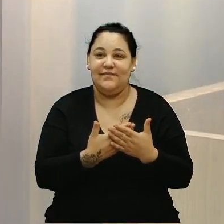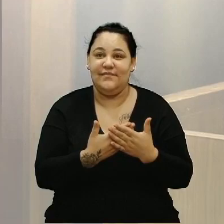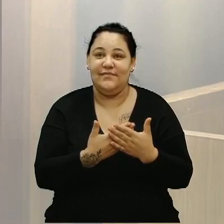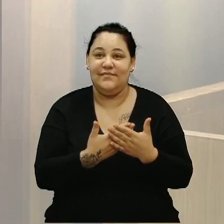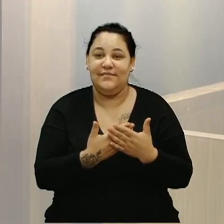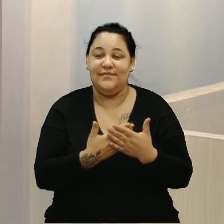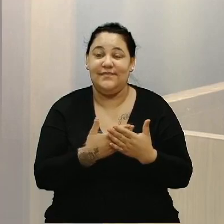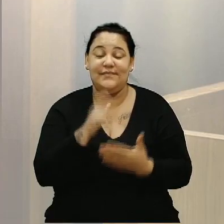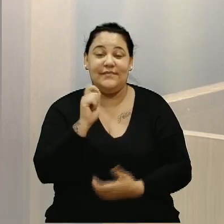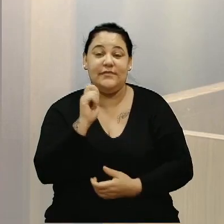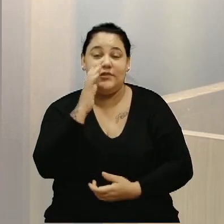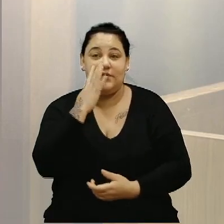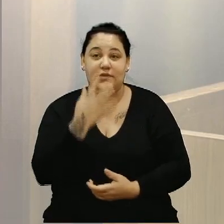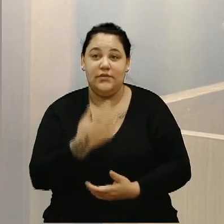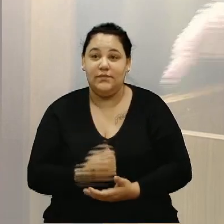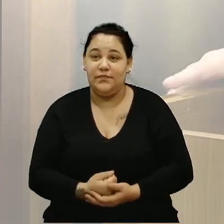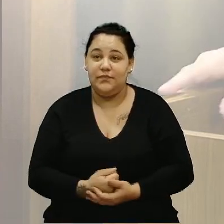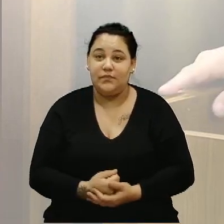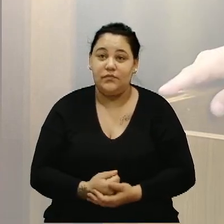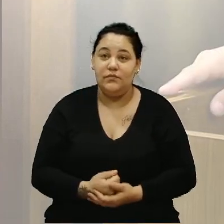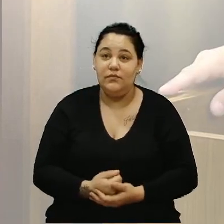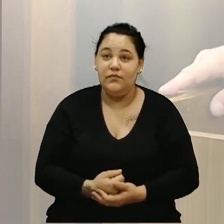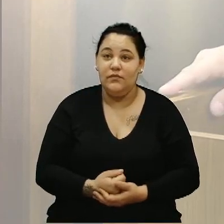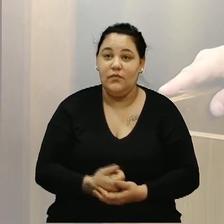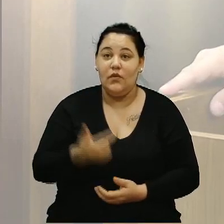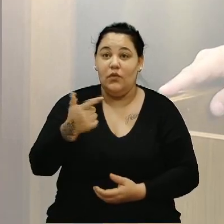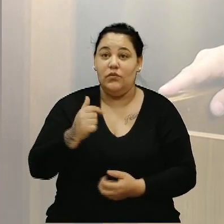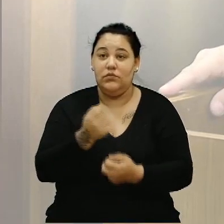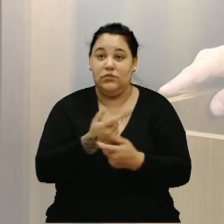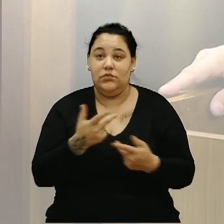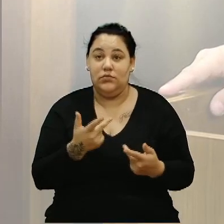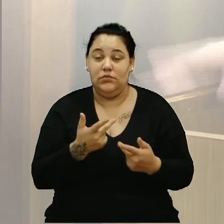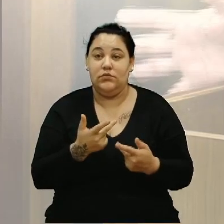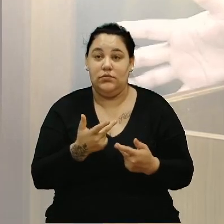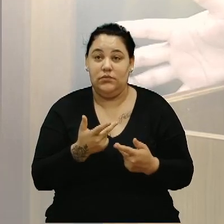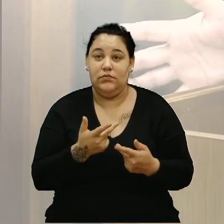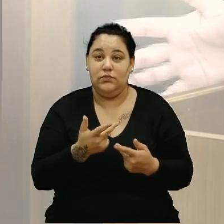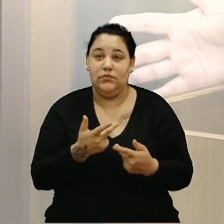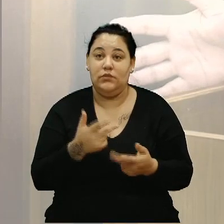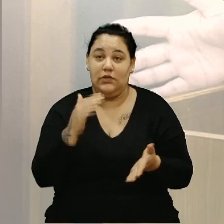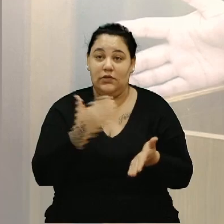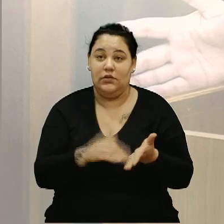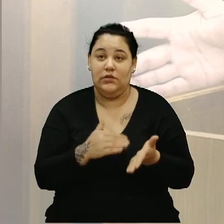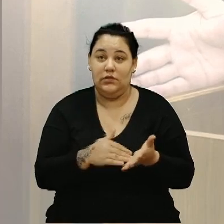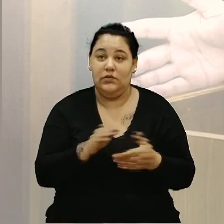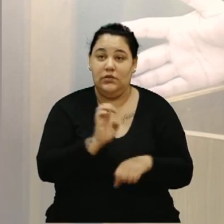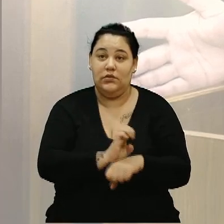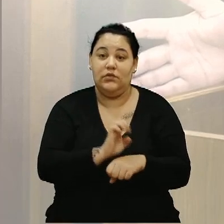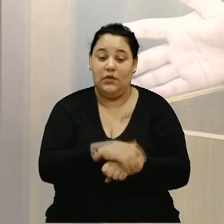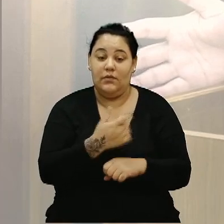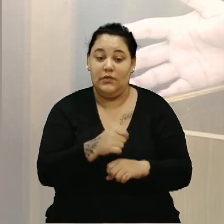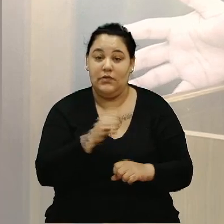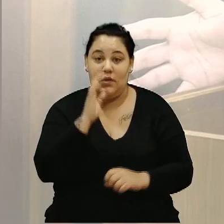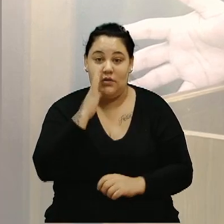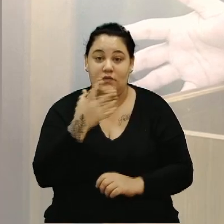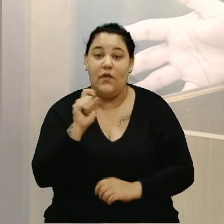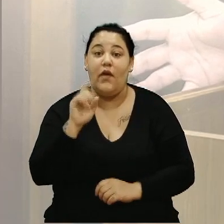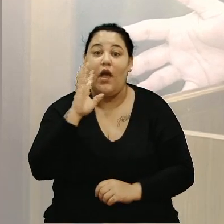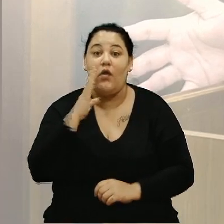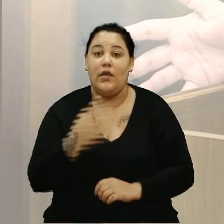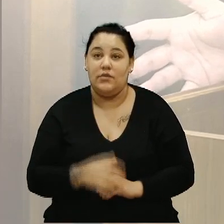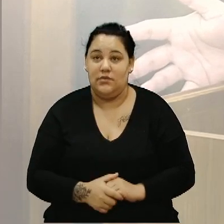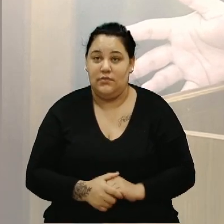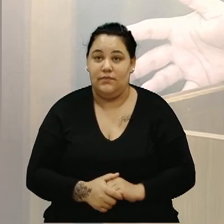e que outra decisão que a Secretaria Estadual de Educação vai ter que tomar. O que vai acontecer?